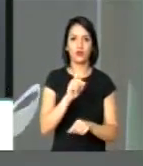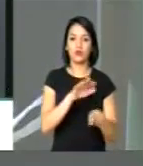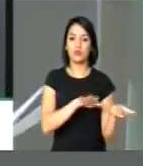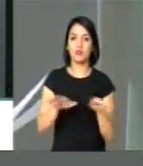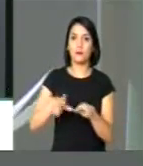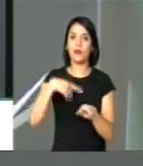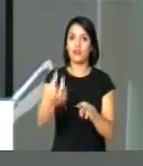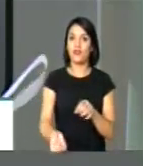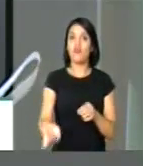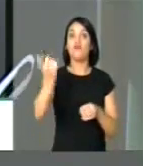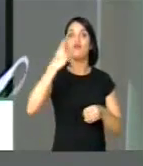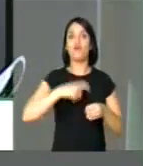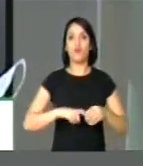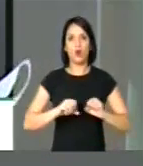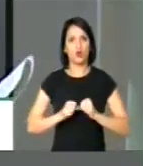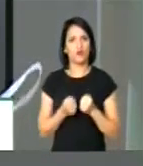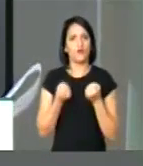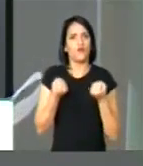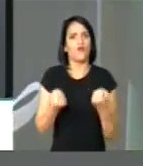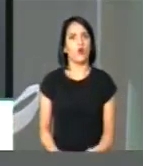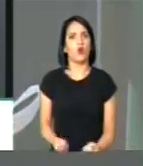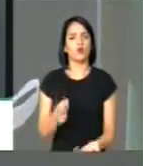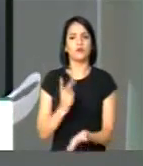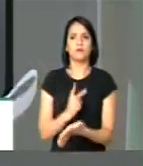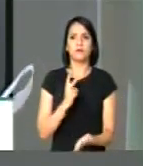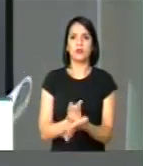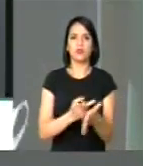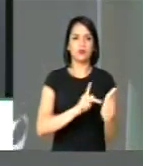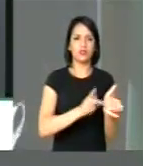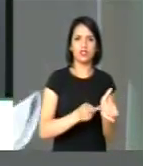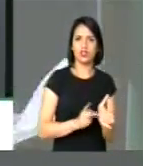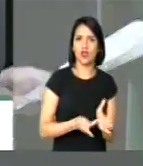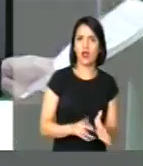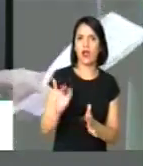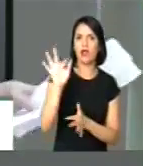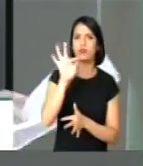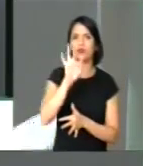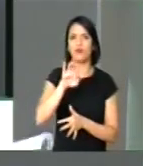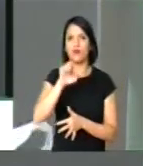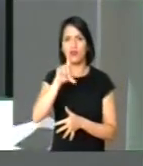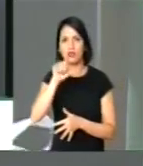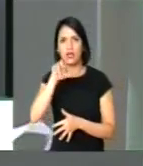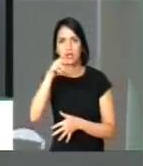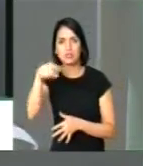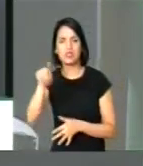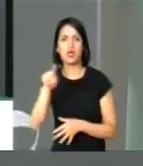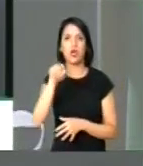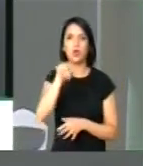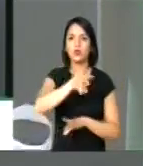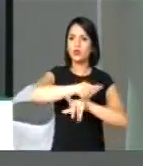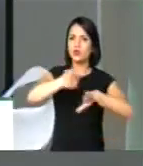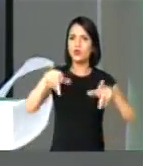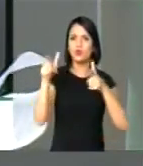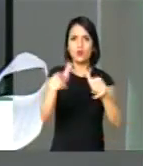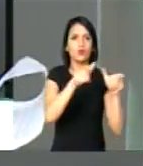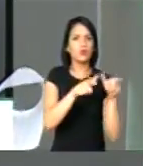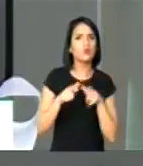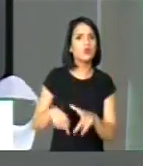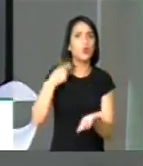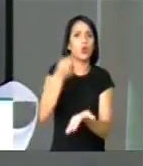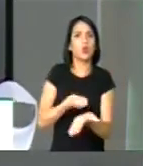muita força pela nossa federação, pelos nossos sindicatos, em diversos lugares do Estado, dizendo não a